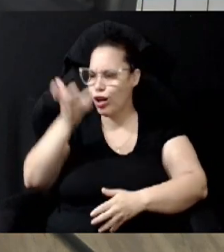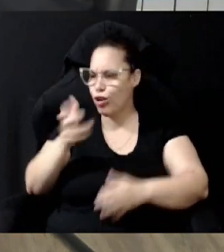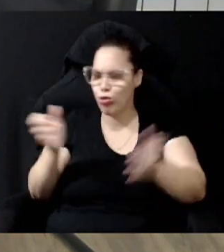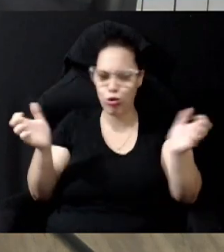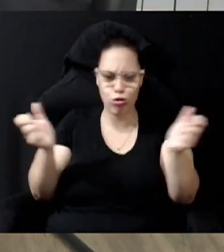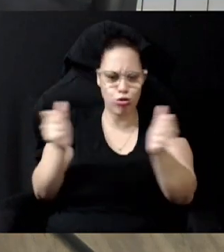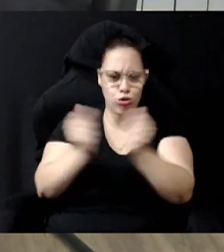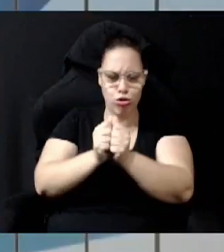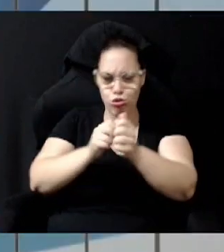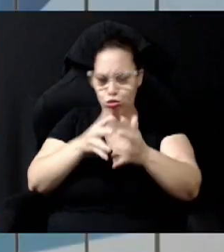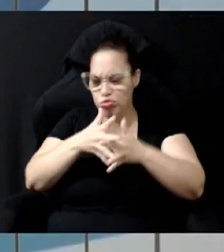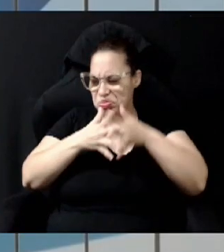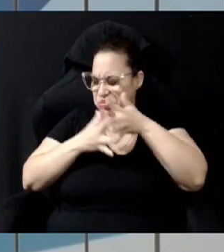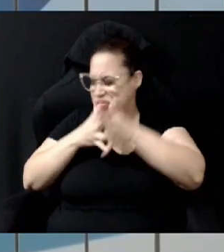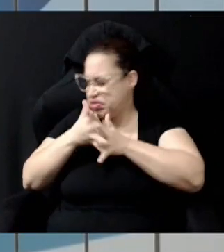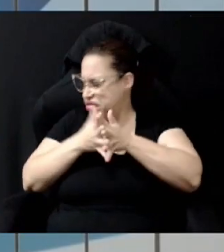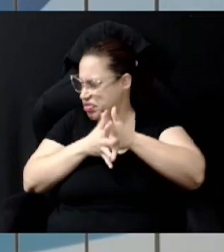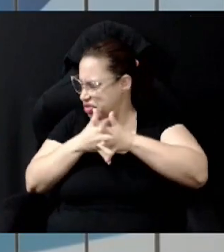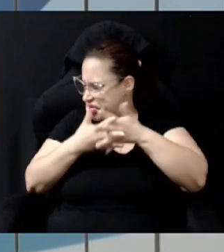convocação do Lula para